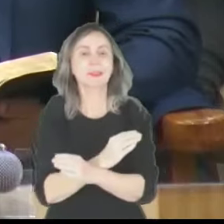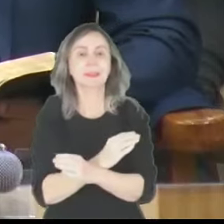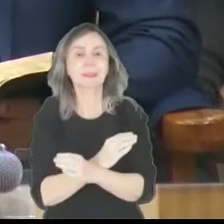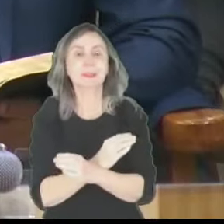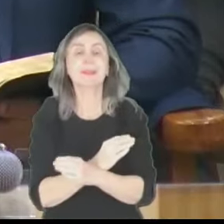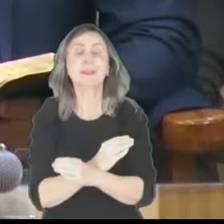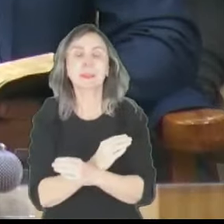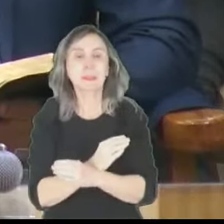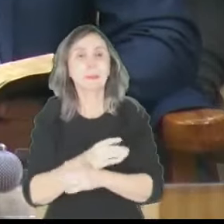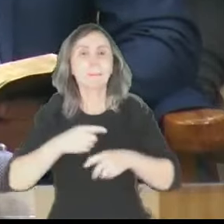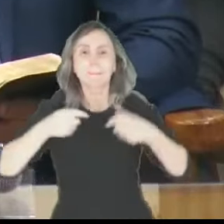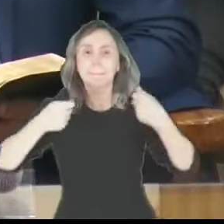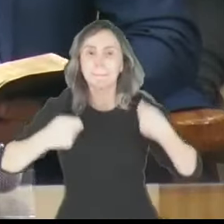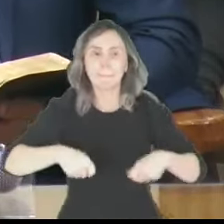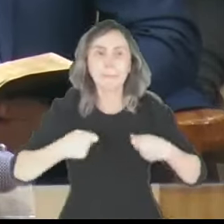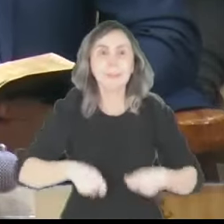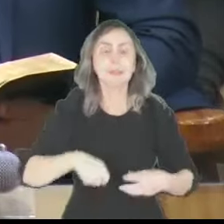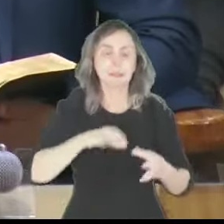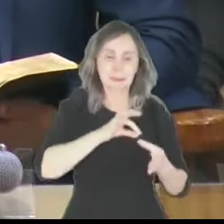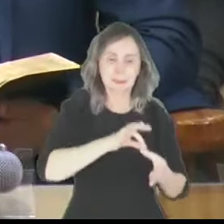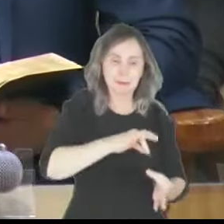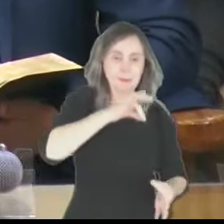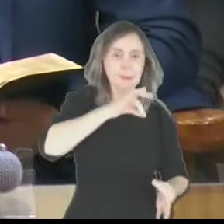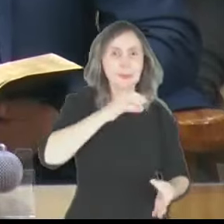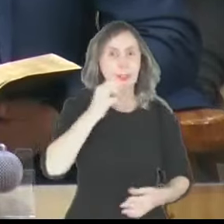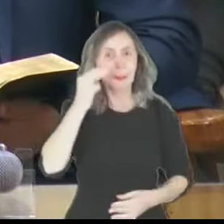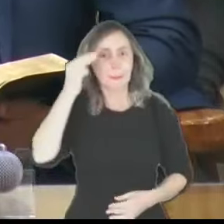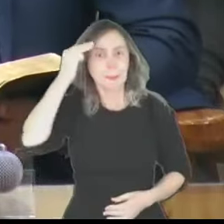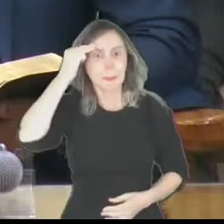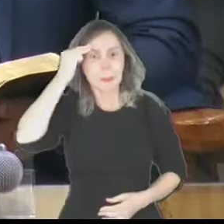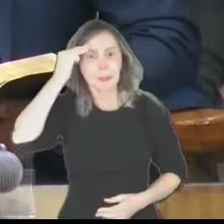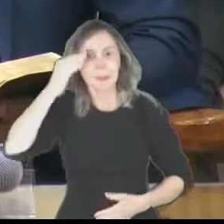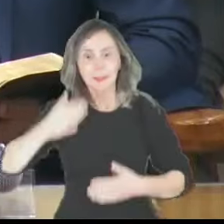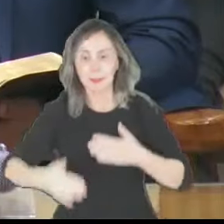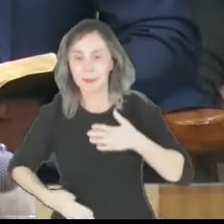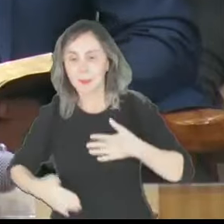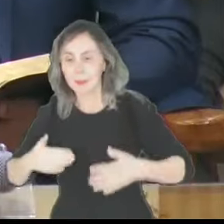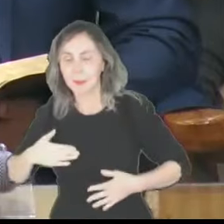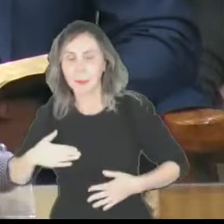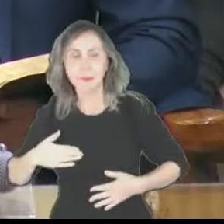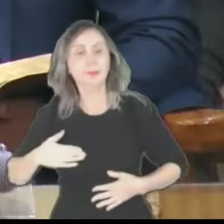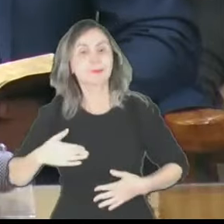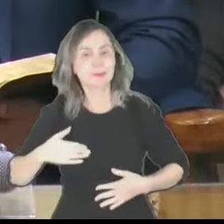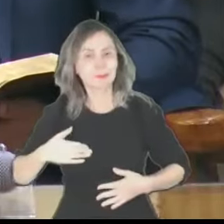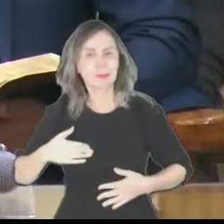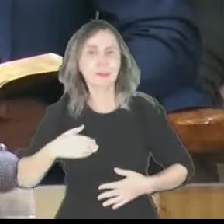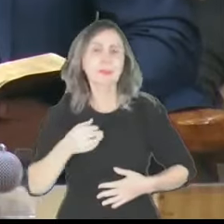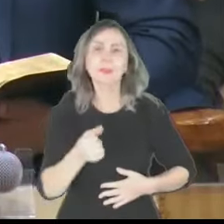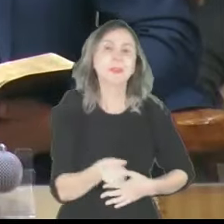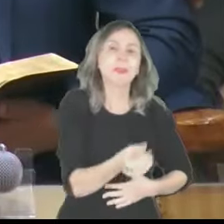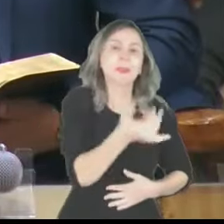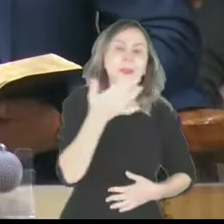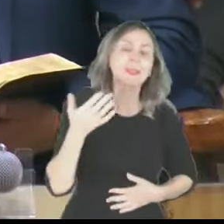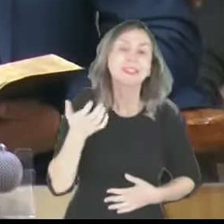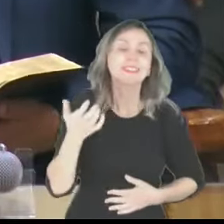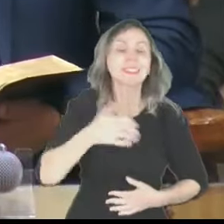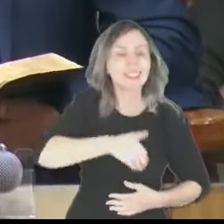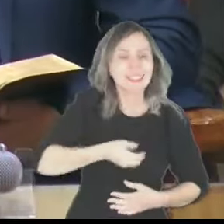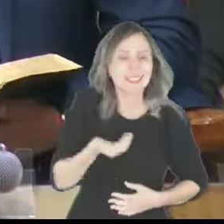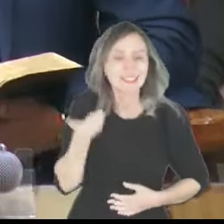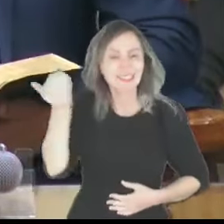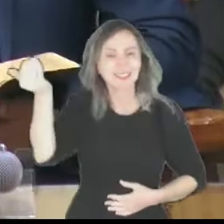exige Espírito, mente e corpo. E quantos aqui estão para consagrar mais e mais as suas